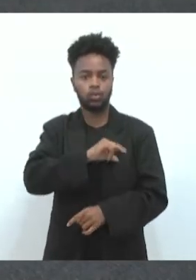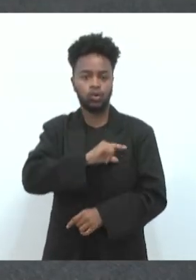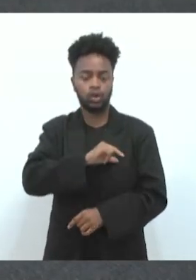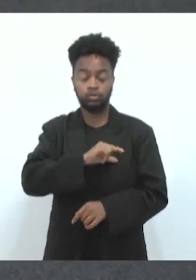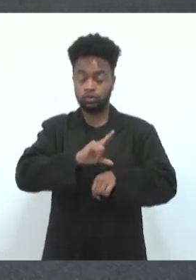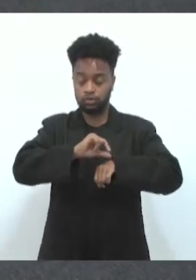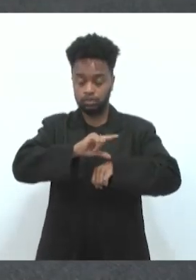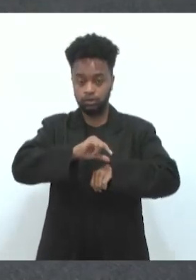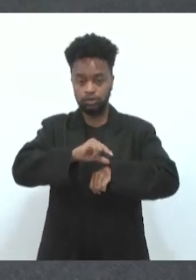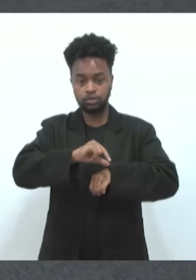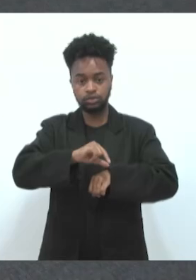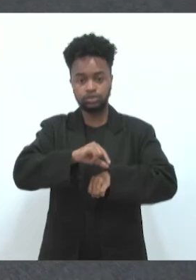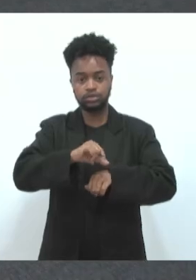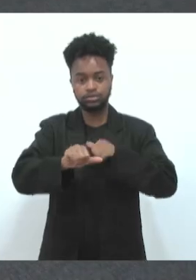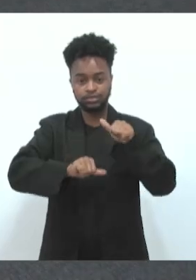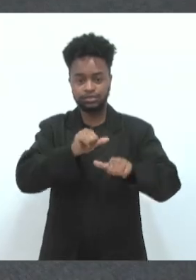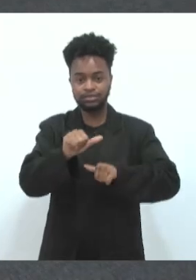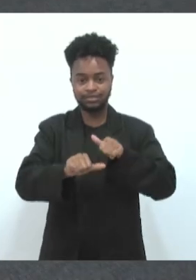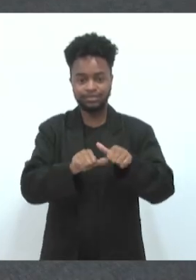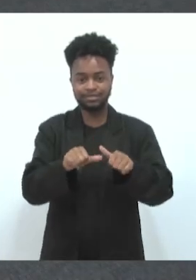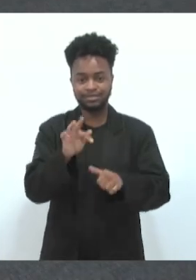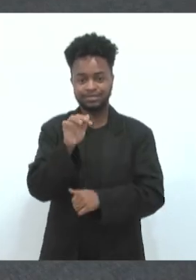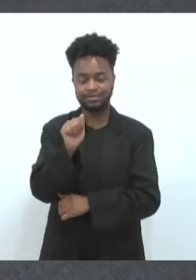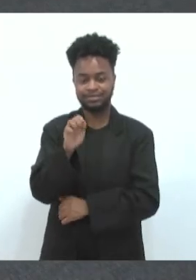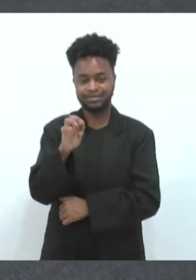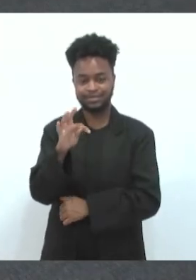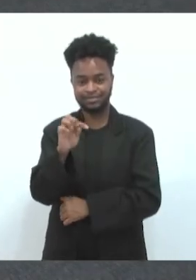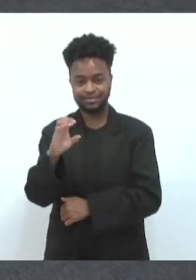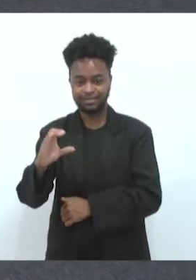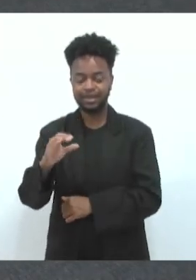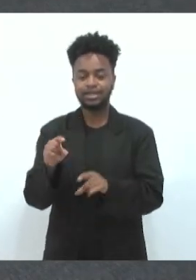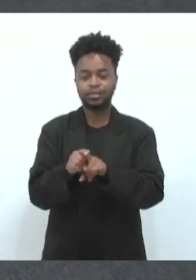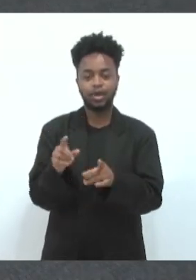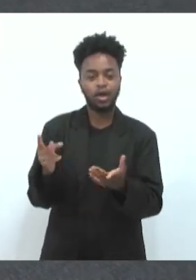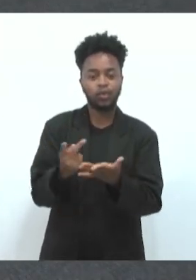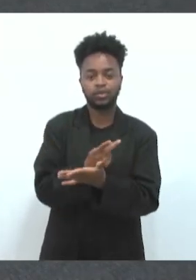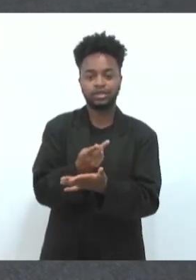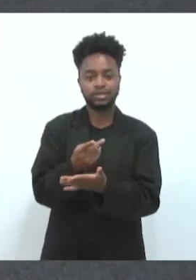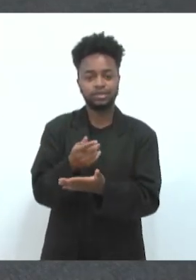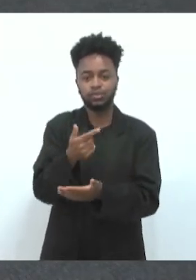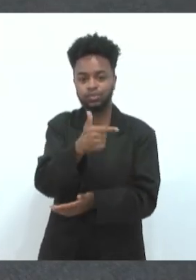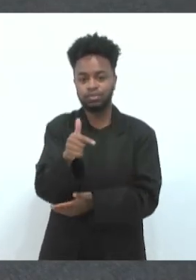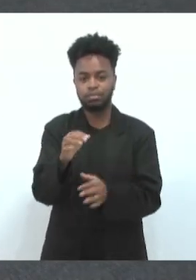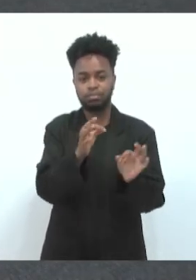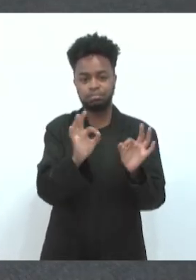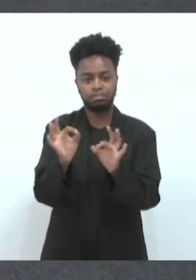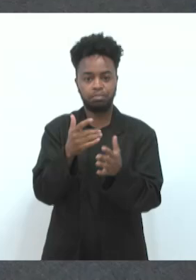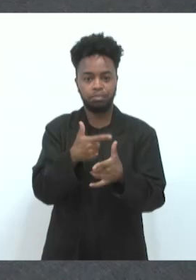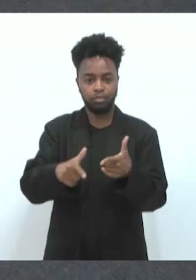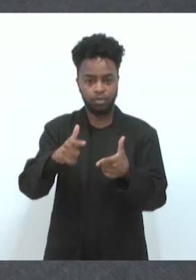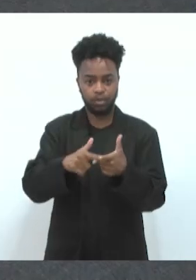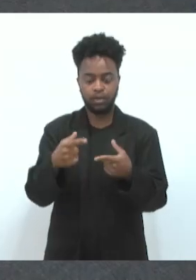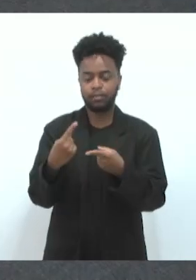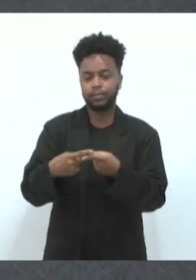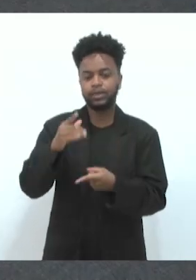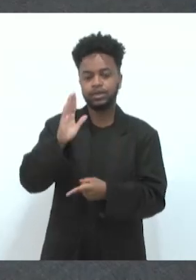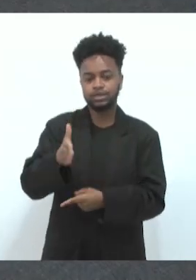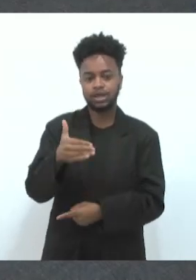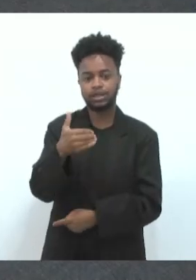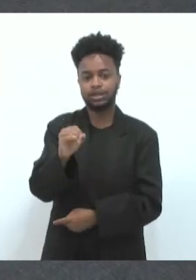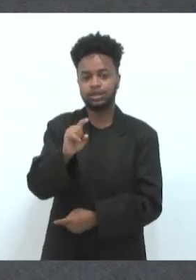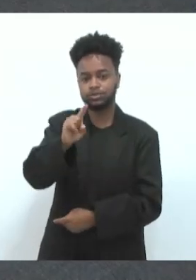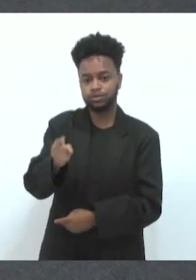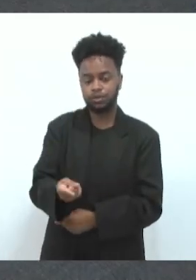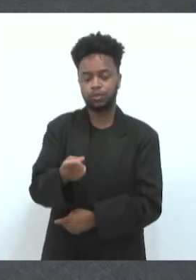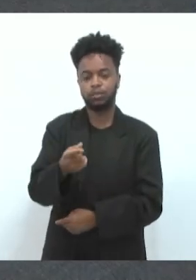horária também na FAETEC, e que ela aconteça sem os problemas que a gente está vendo na SEDUC, porque na SEDUC já são quase 10 mil